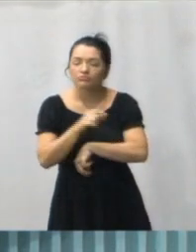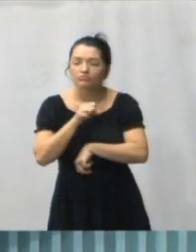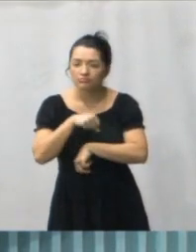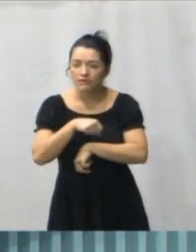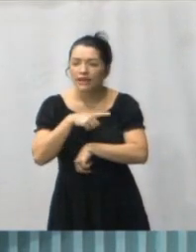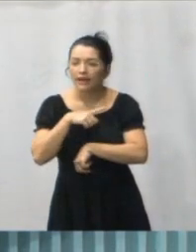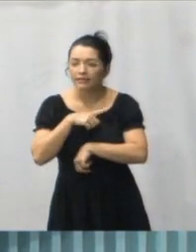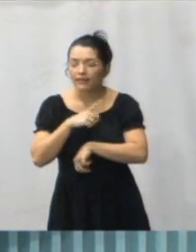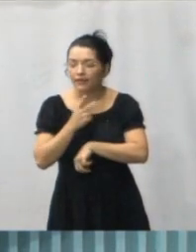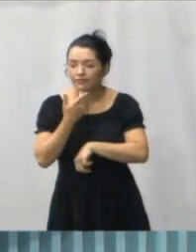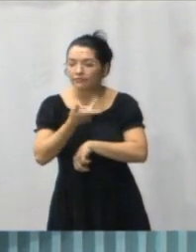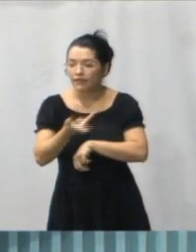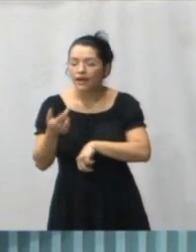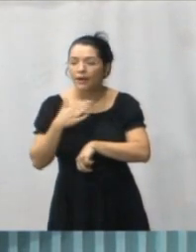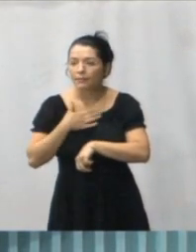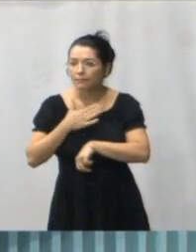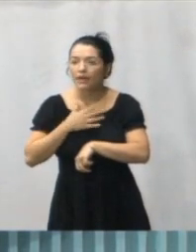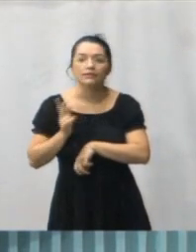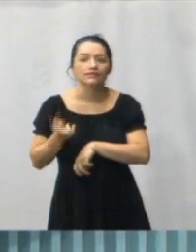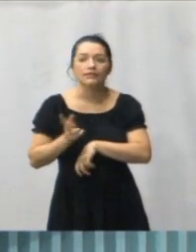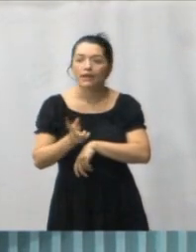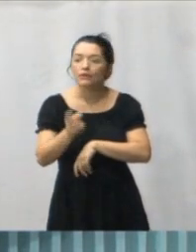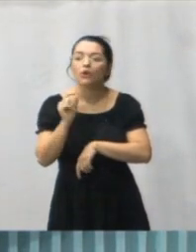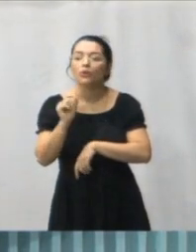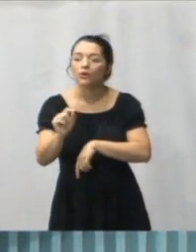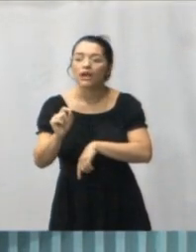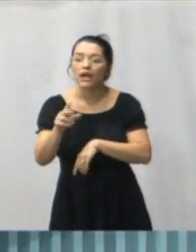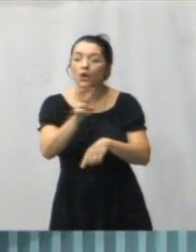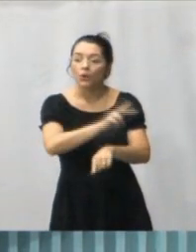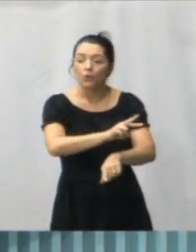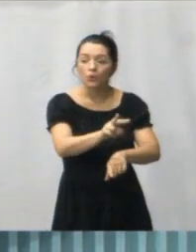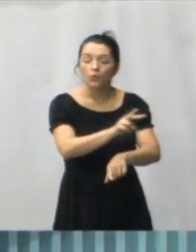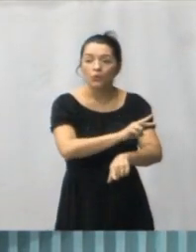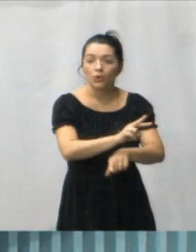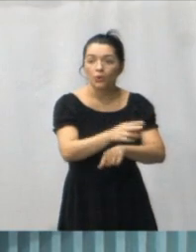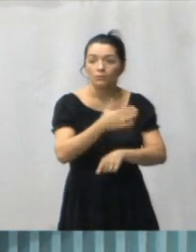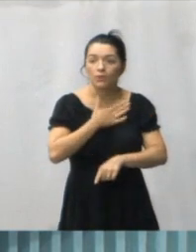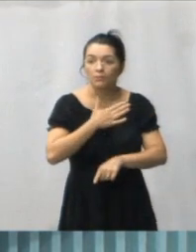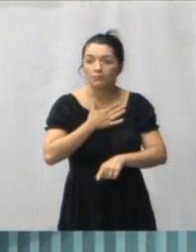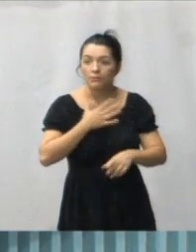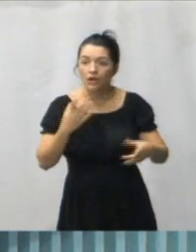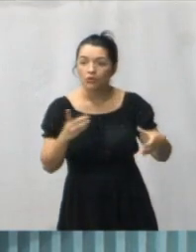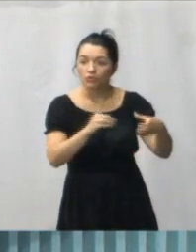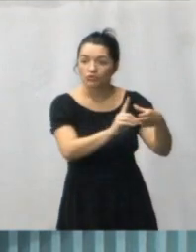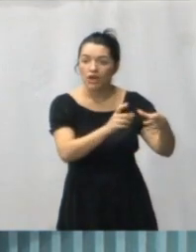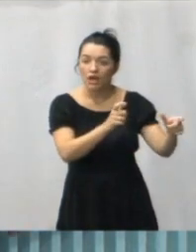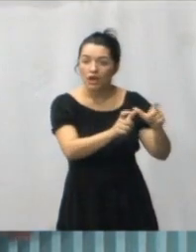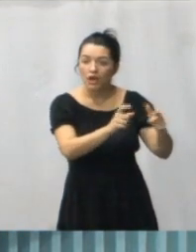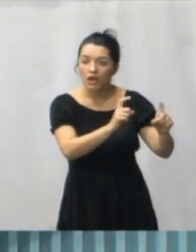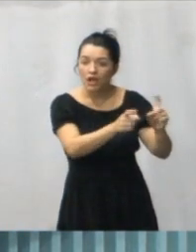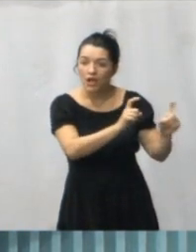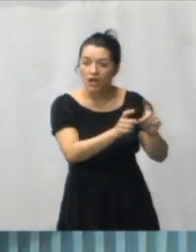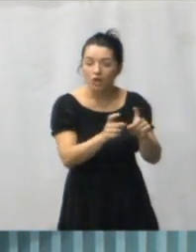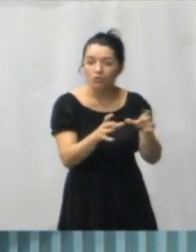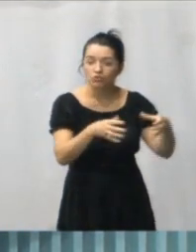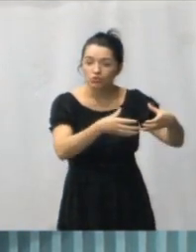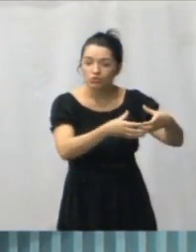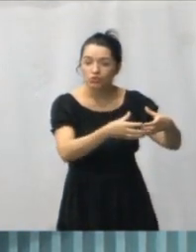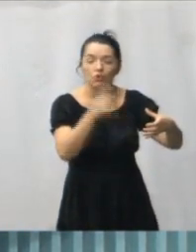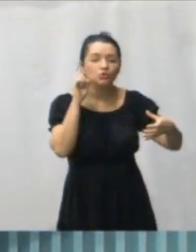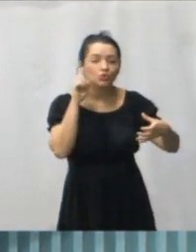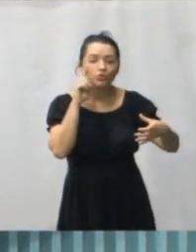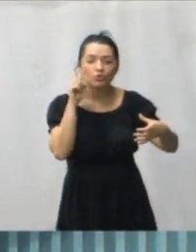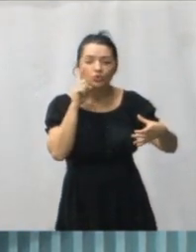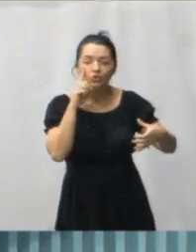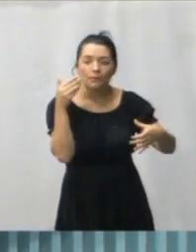minhas falas, para a Guarda Municipal, onde eu estou, onde eu me reúno com eles, e toda semana, todos os dias, eu estou presente na rua acompanhando as